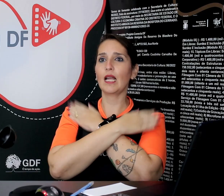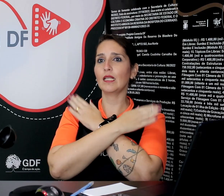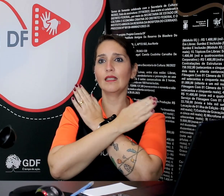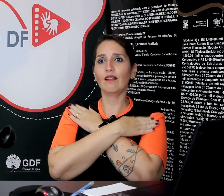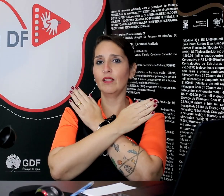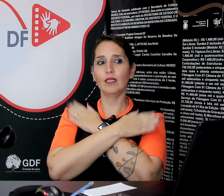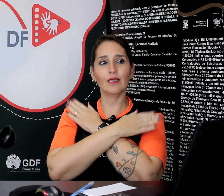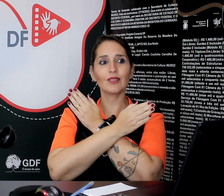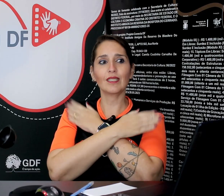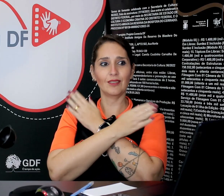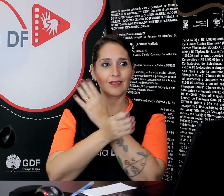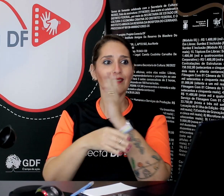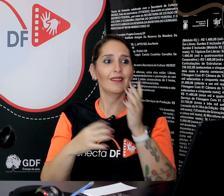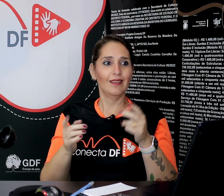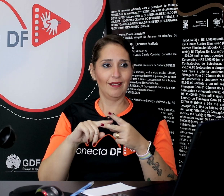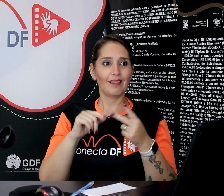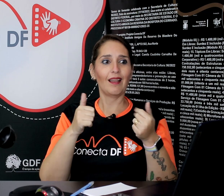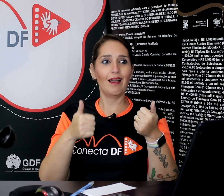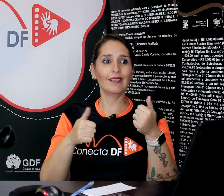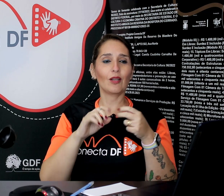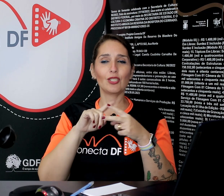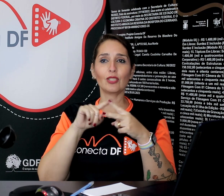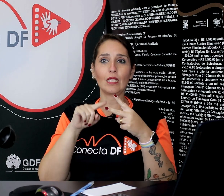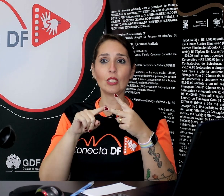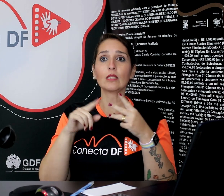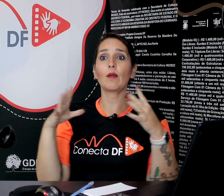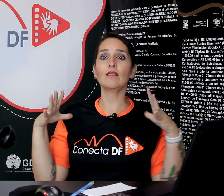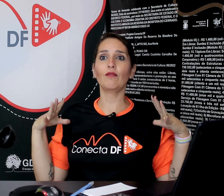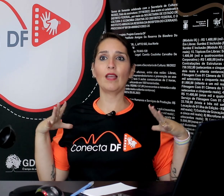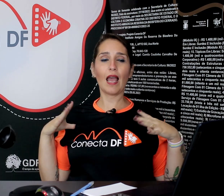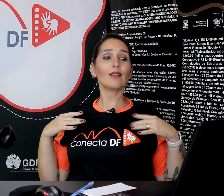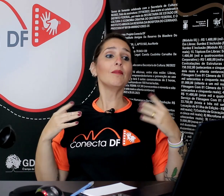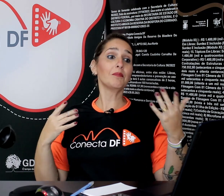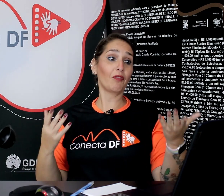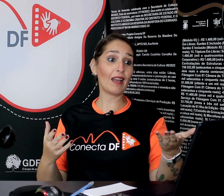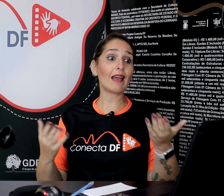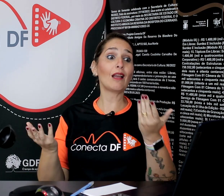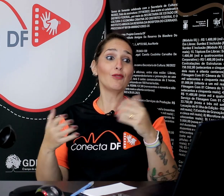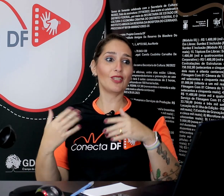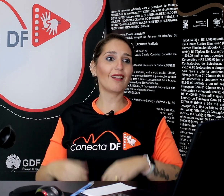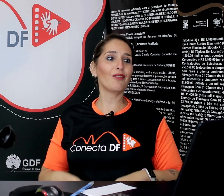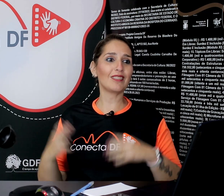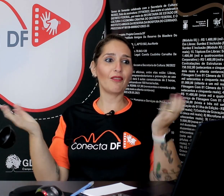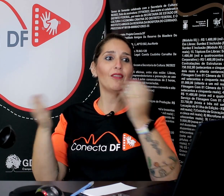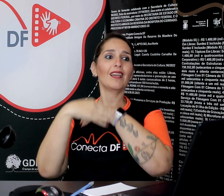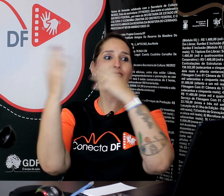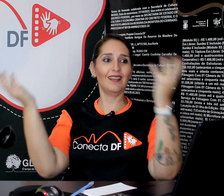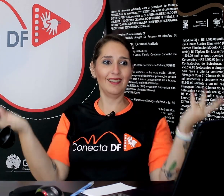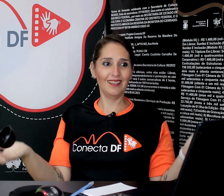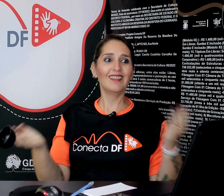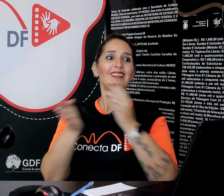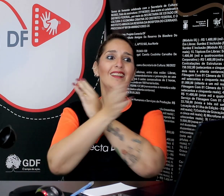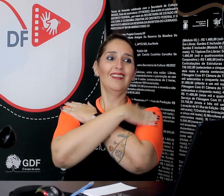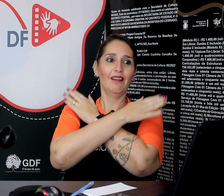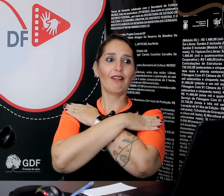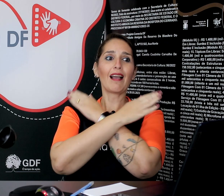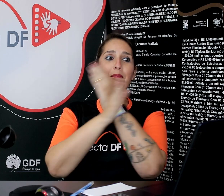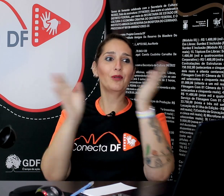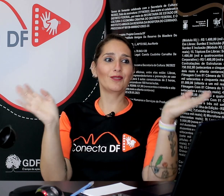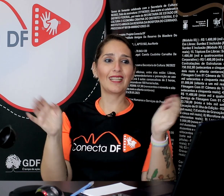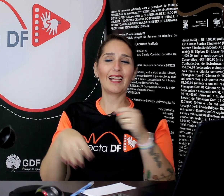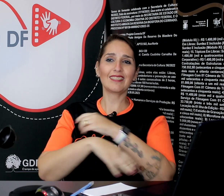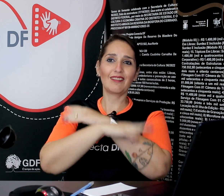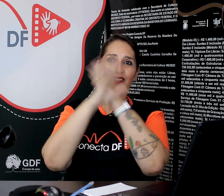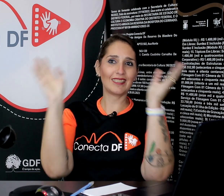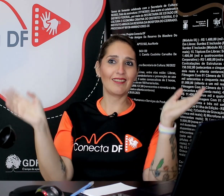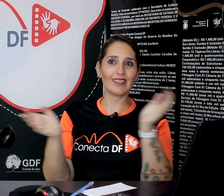faz nada da vida, ou seja... Tá? Então a gente entende esse, mas feriado é um dia que você fica